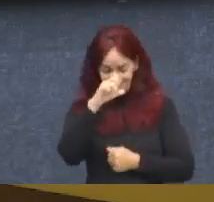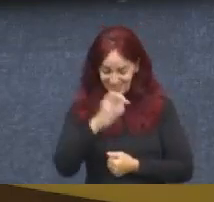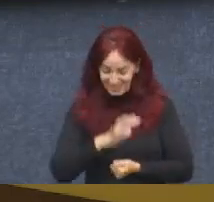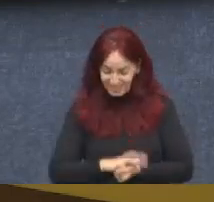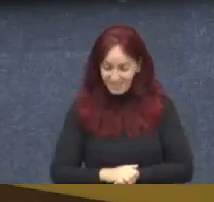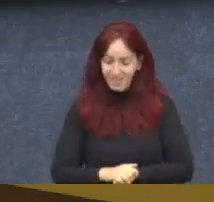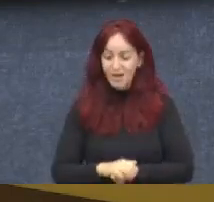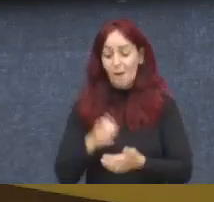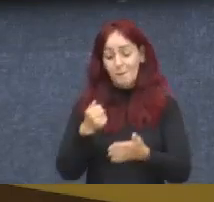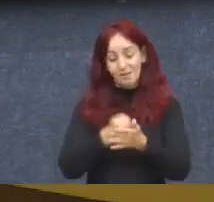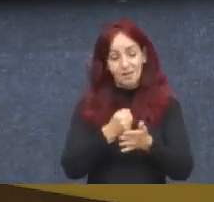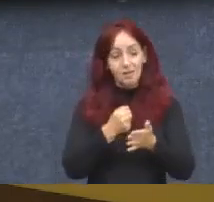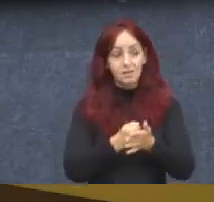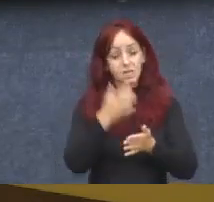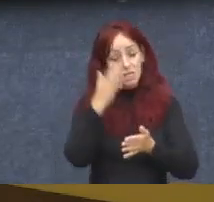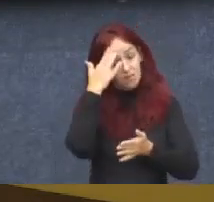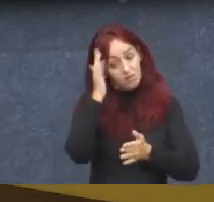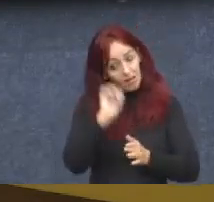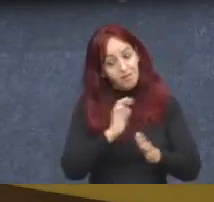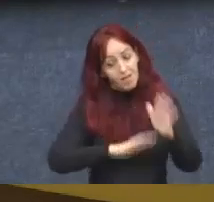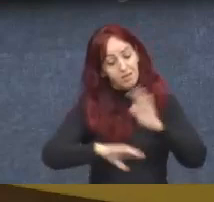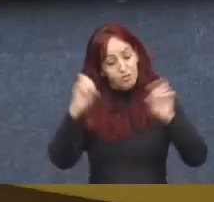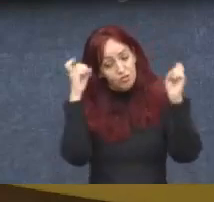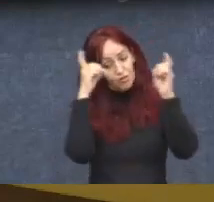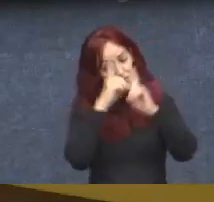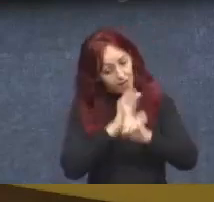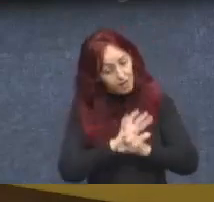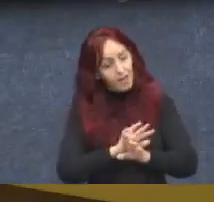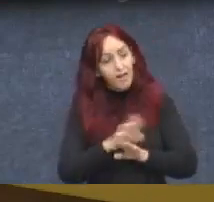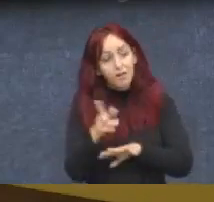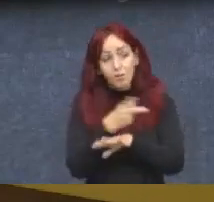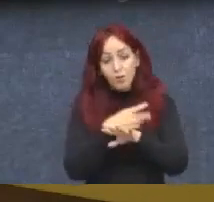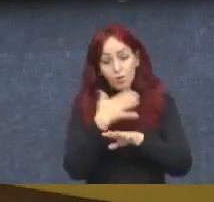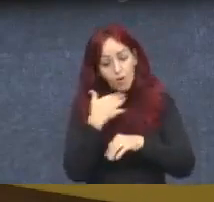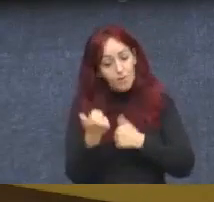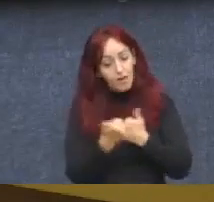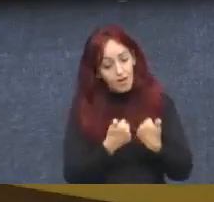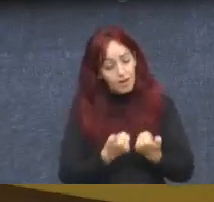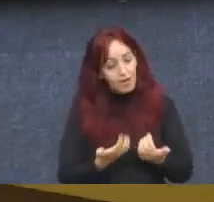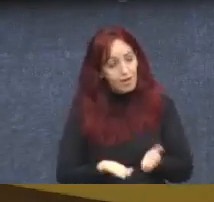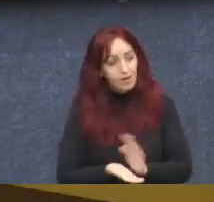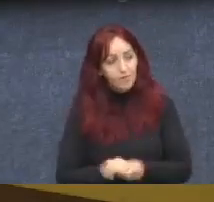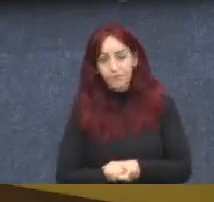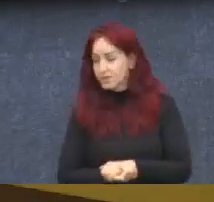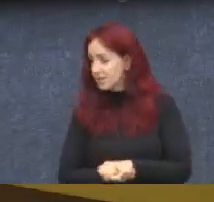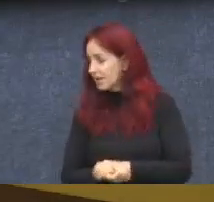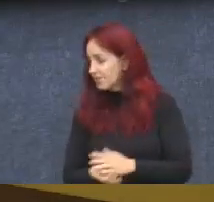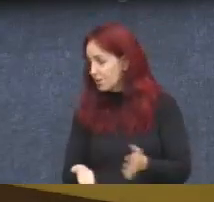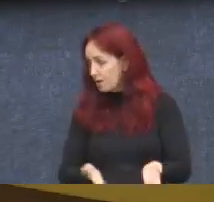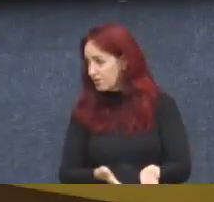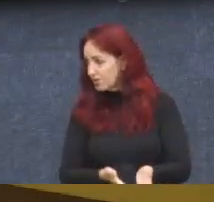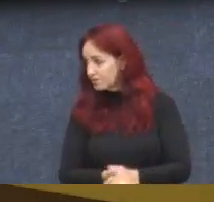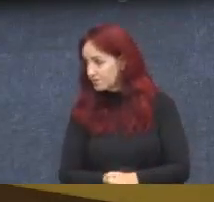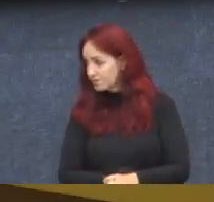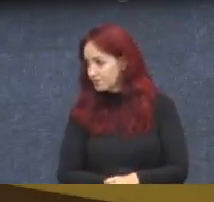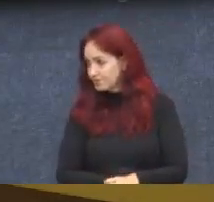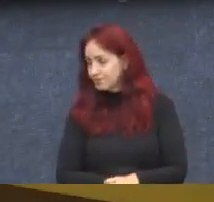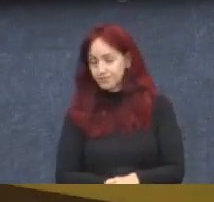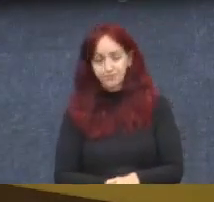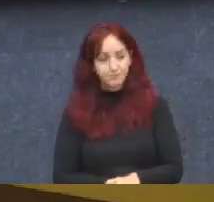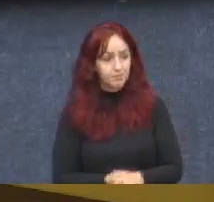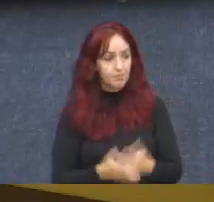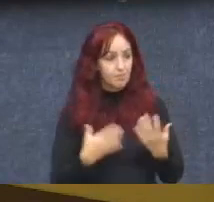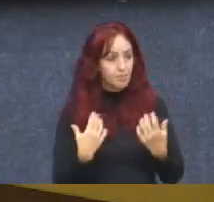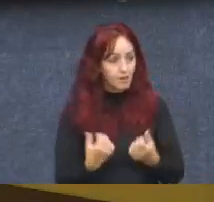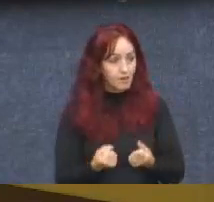não é fácil. Tenho certeza que ele busca aí fazer o melhor e nos recebeu muito bem aqui no início do